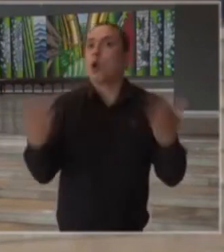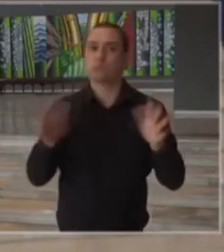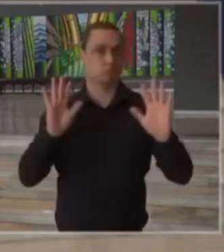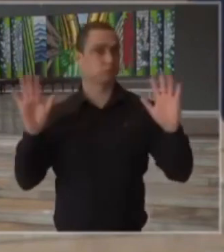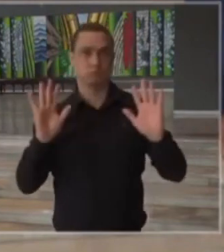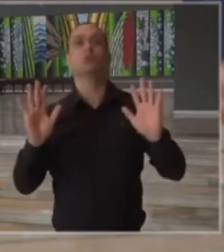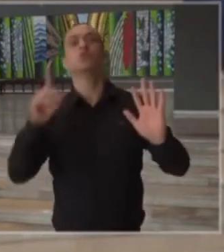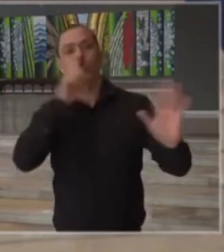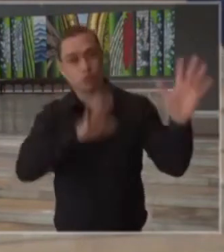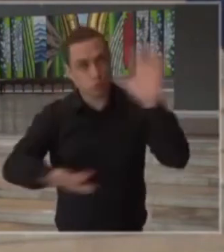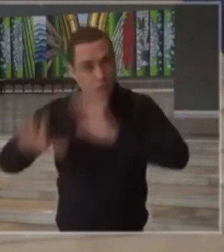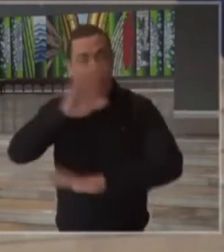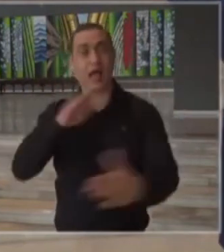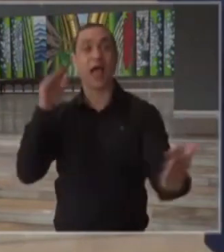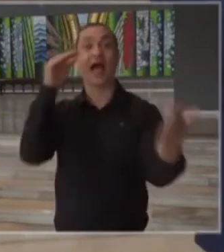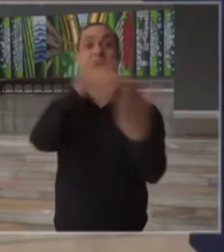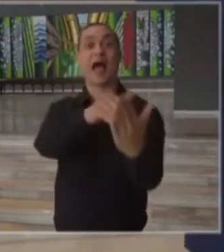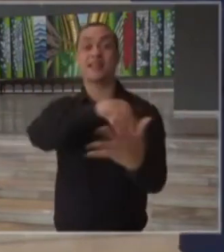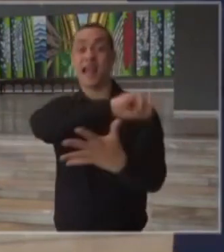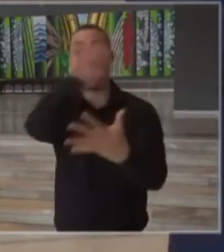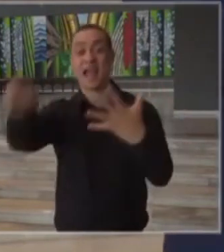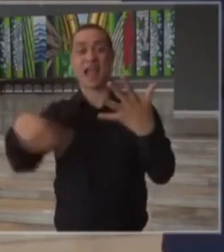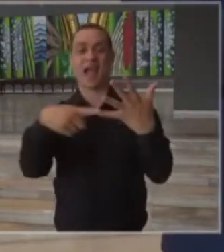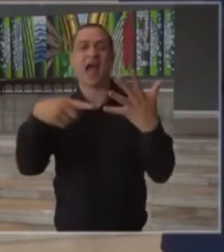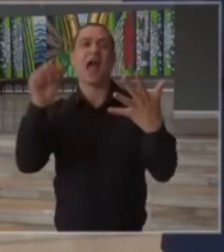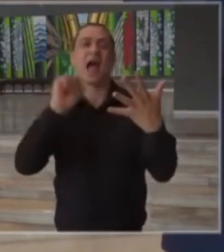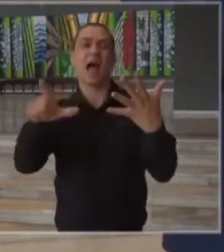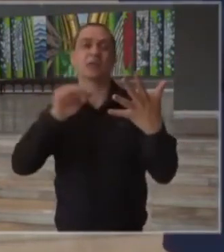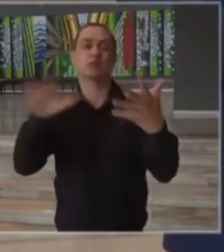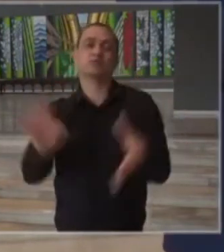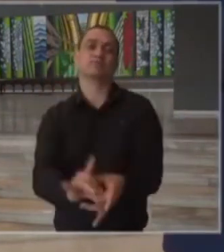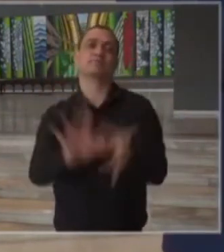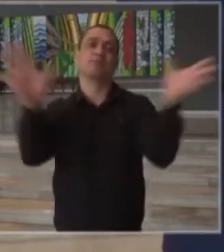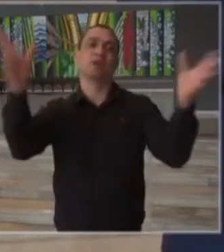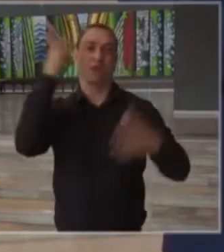alcançar a fase azul, que nós chamamos de fase 5. Muito obrigado.